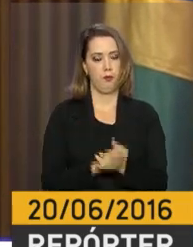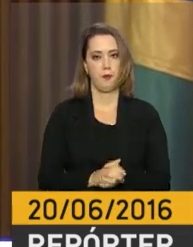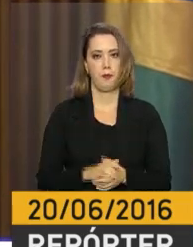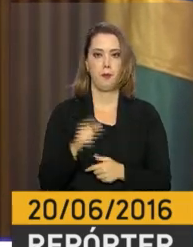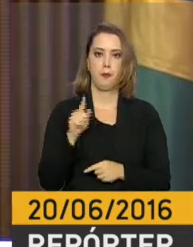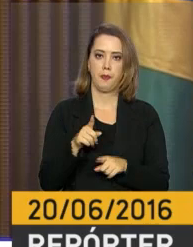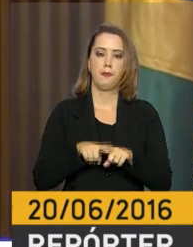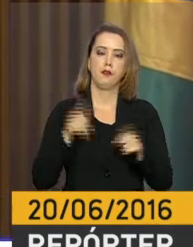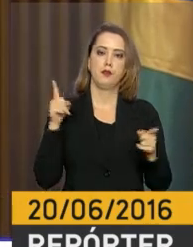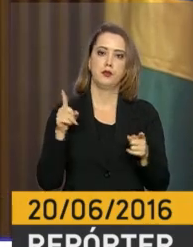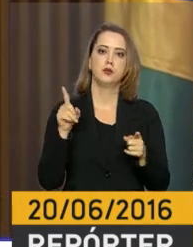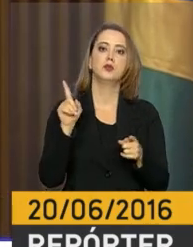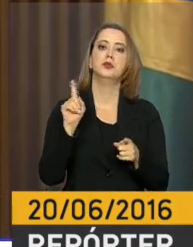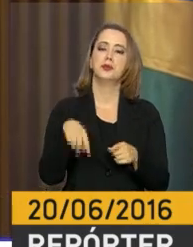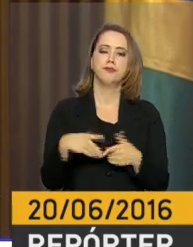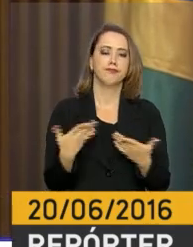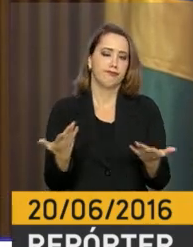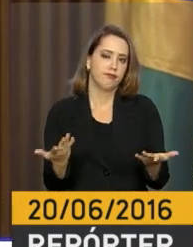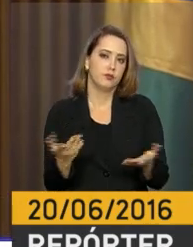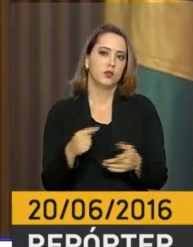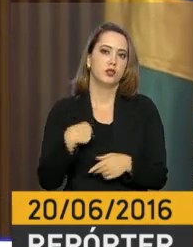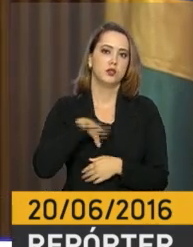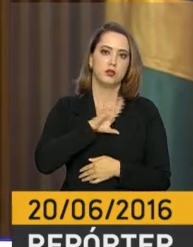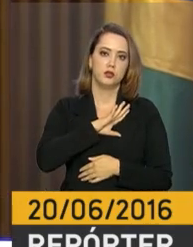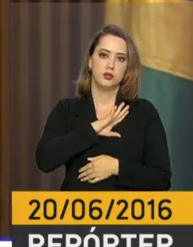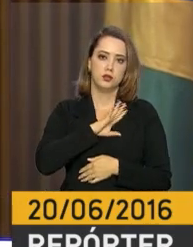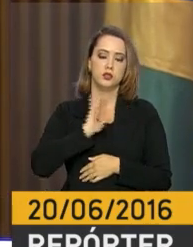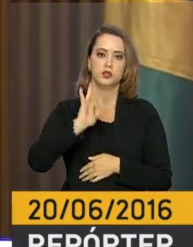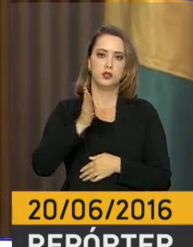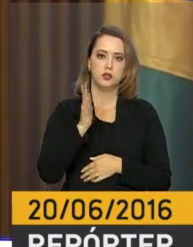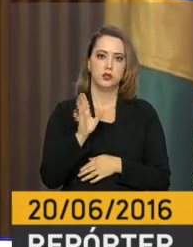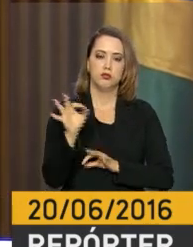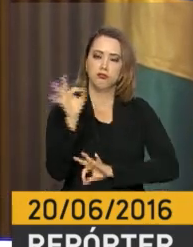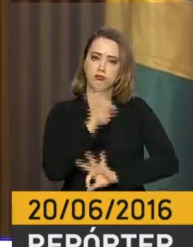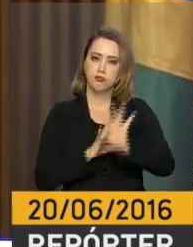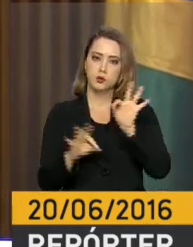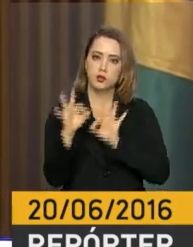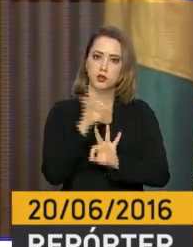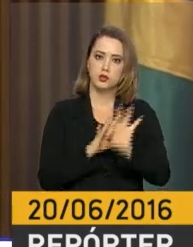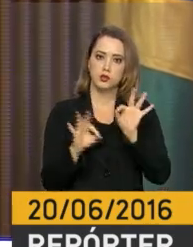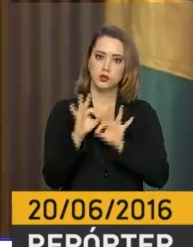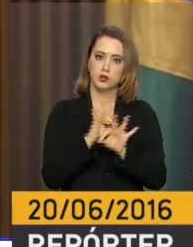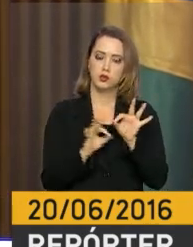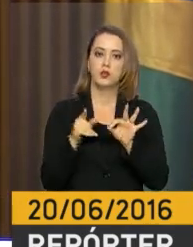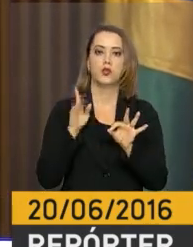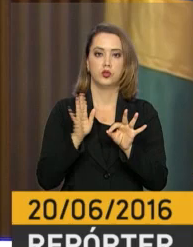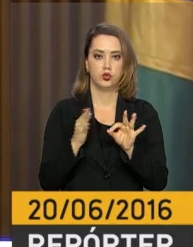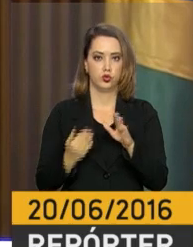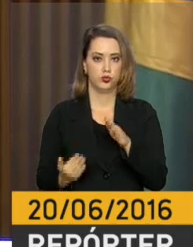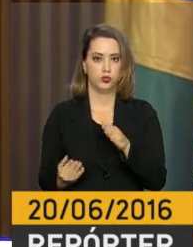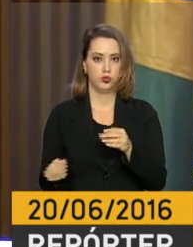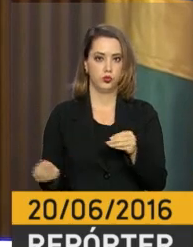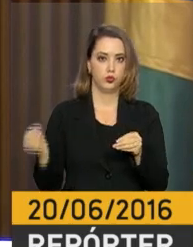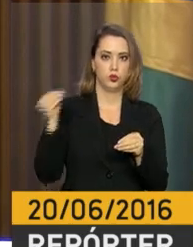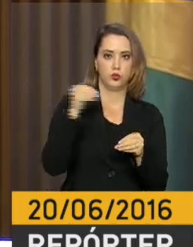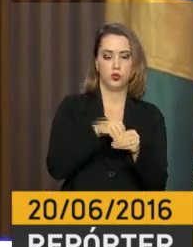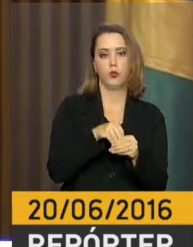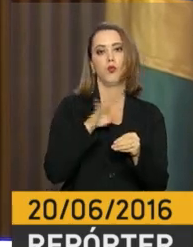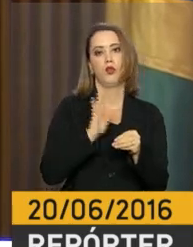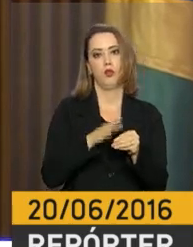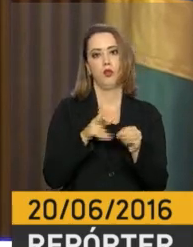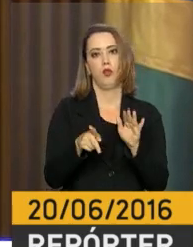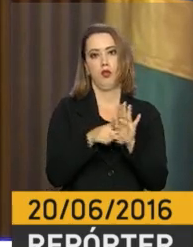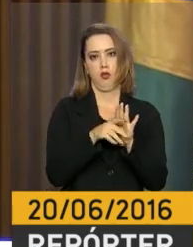que em Face das negociações nós vamos eh cuidar de inserir esta fórmula na emenda